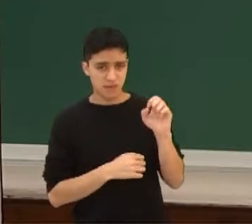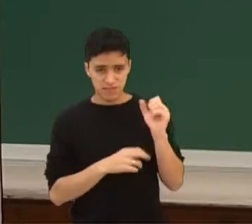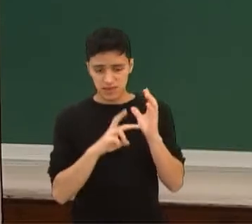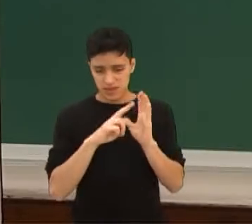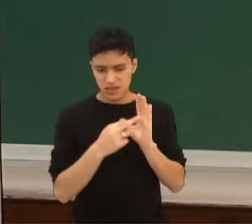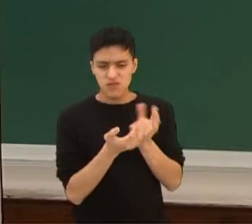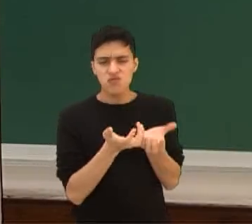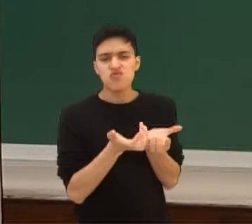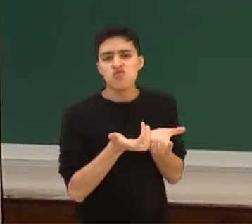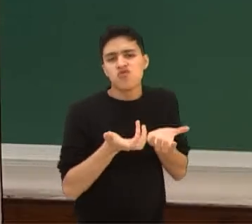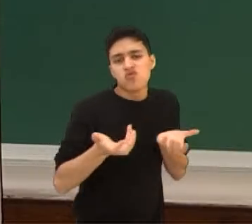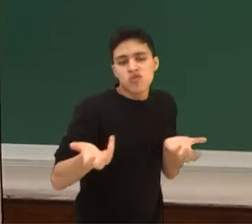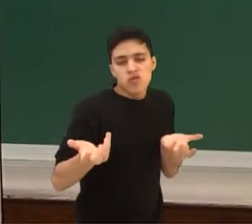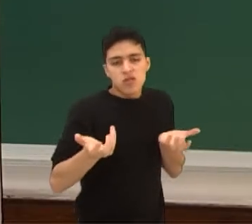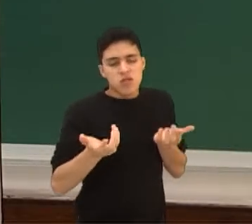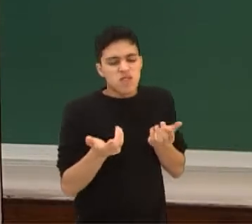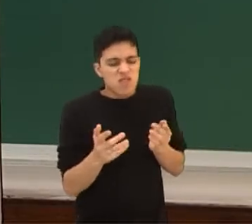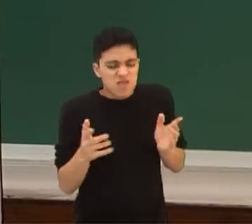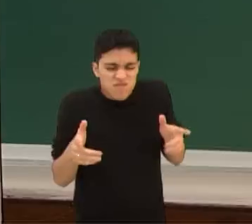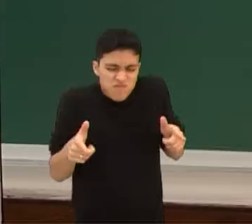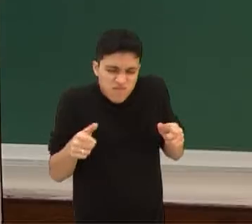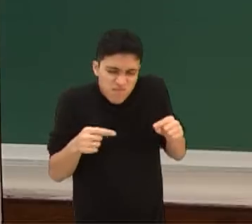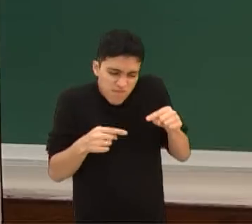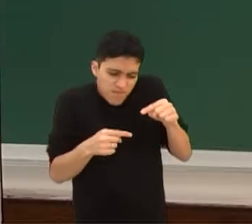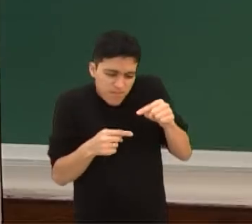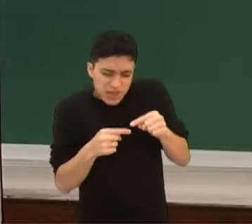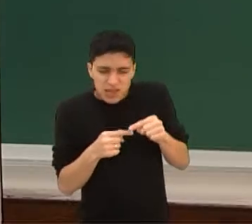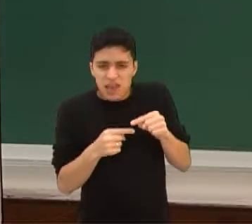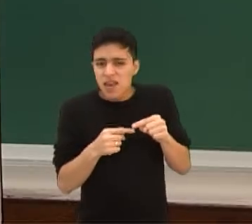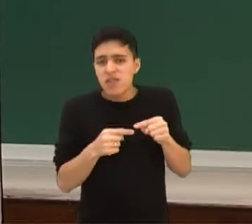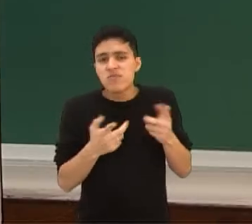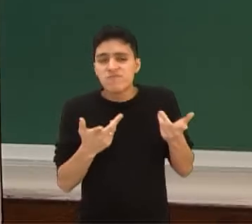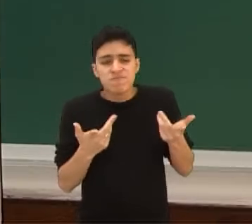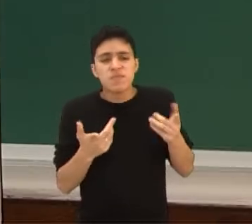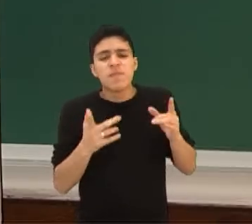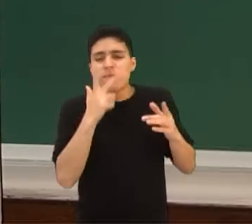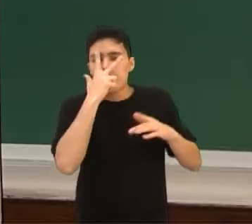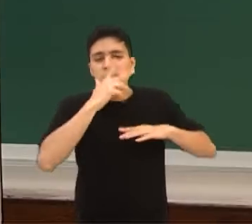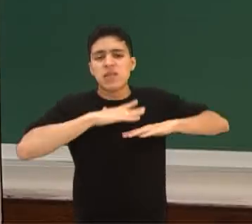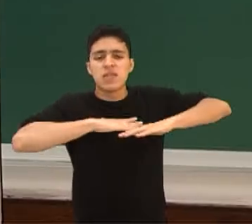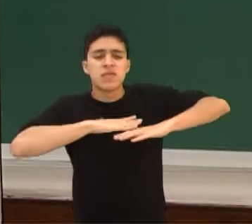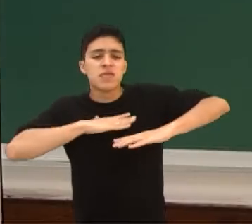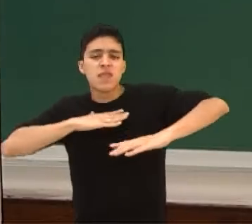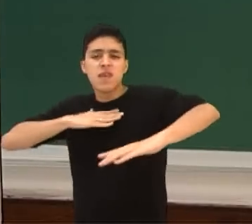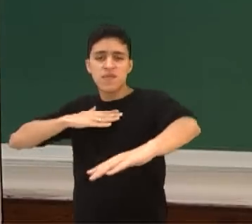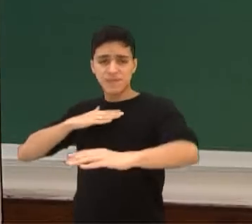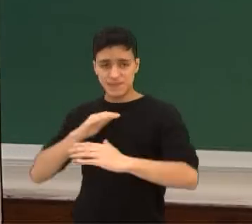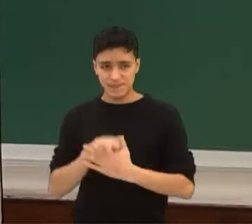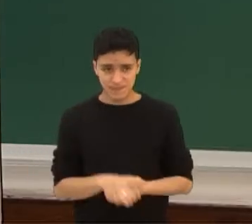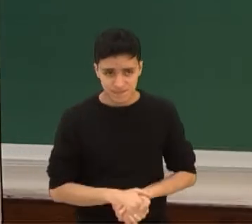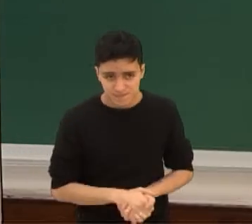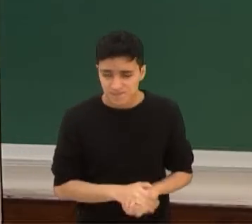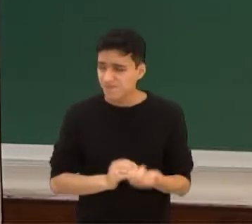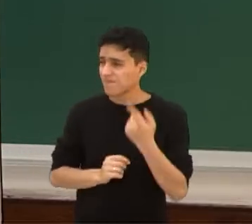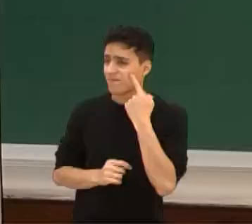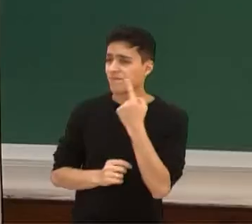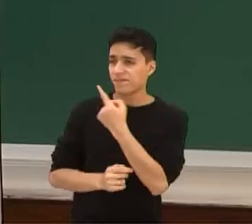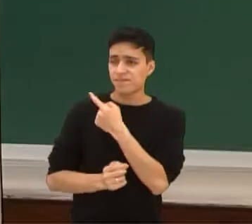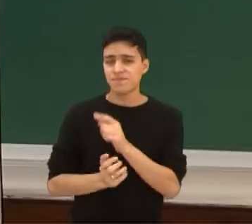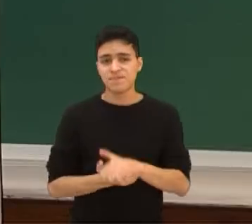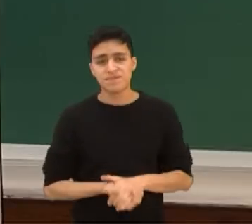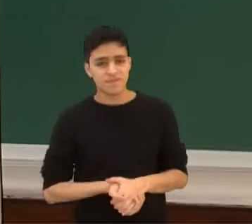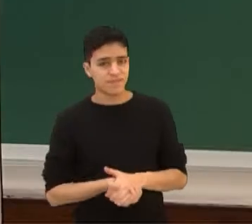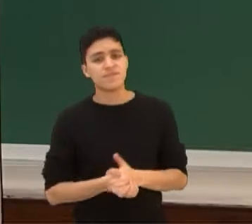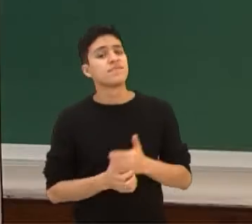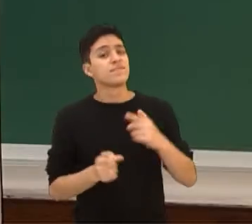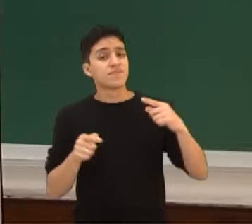vegetações rasteiras, de pequeno porte, que formam esse tapete vegetal nessa determinada região.